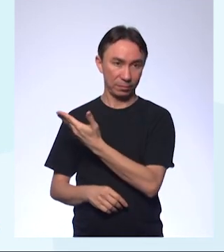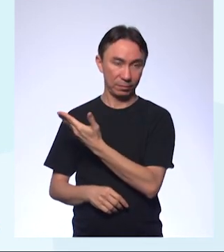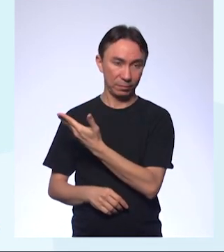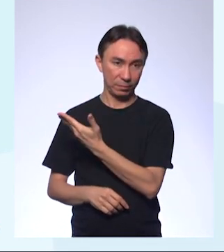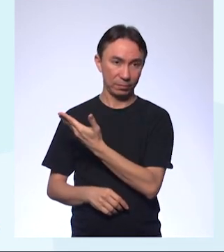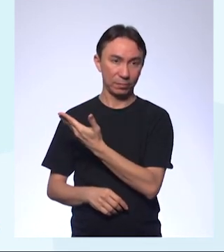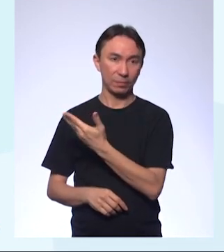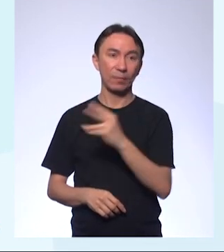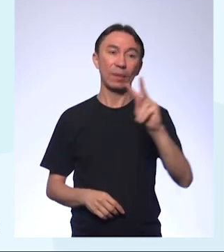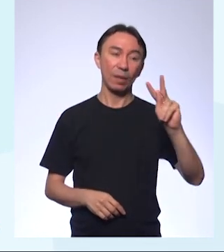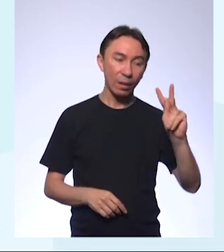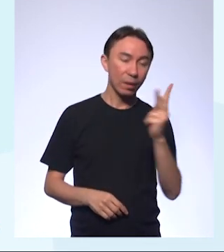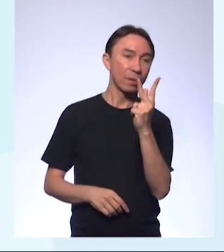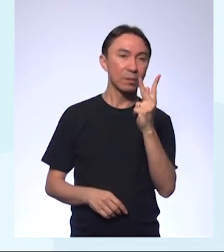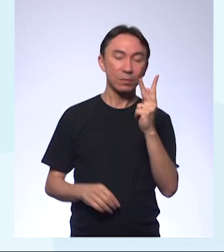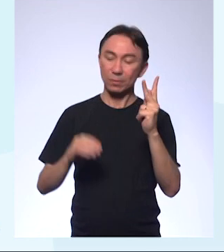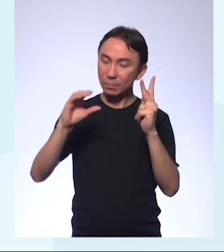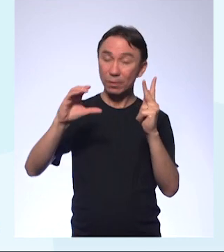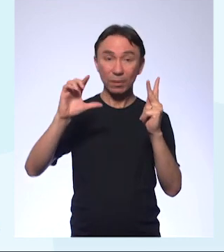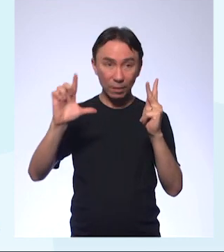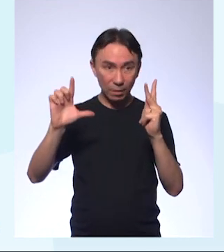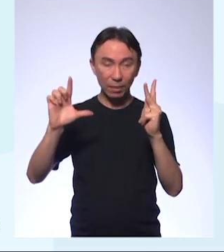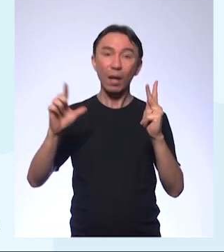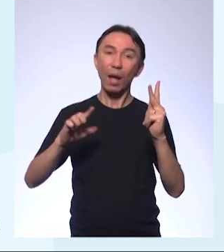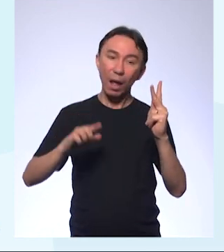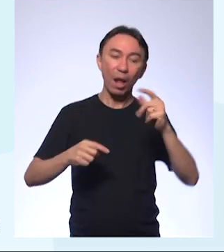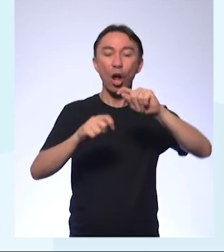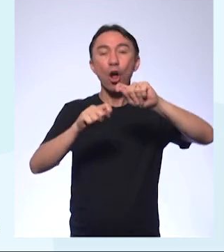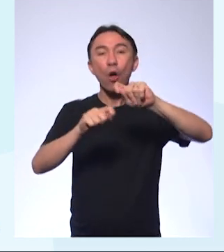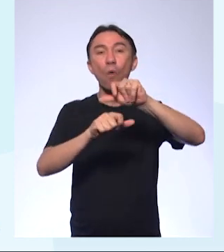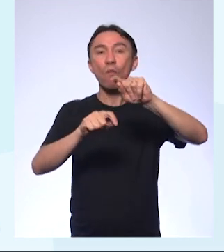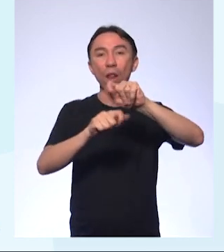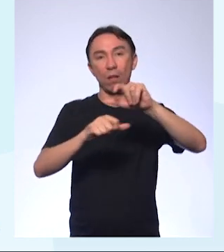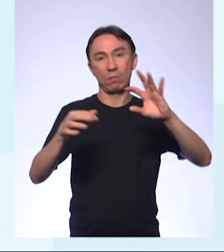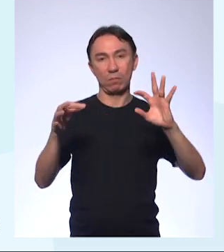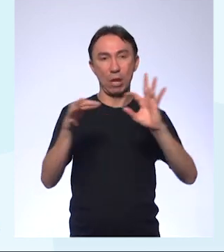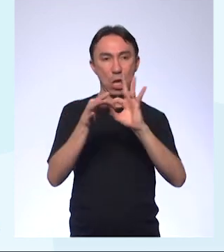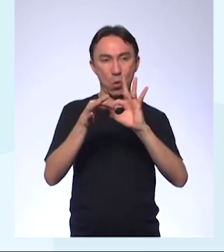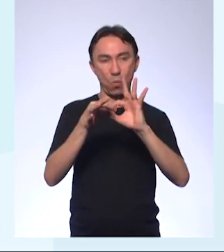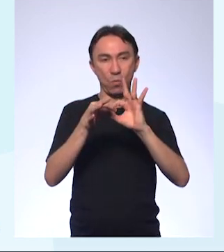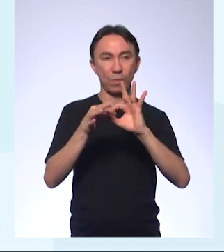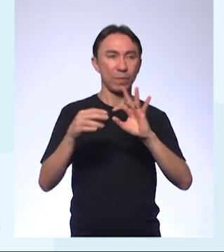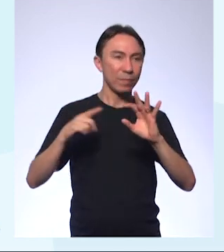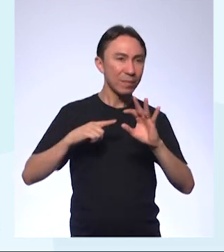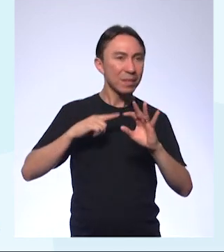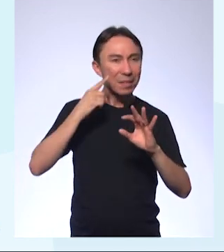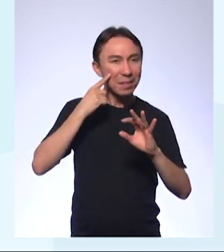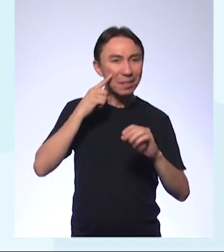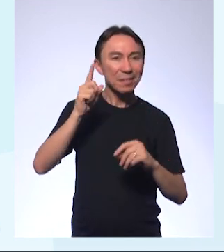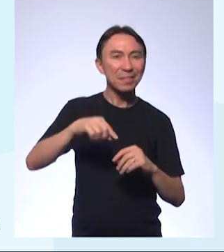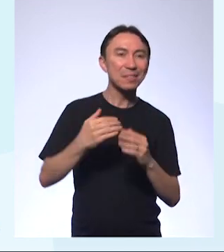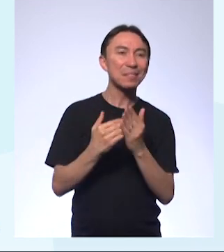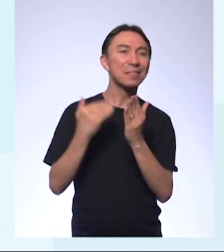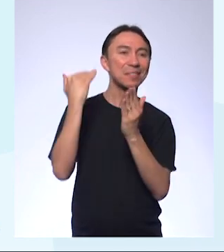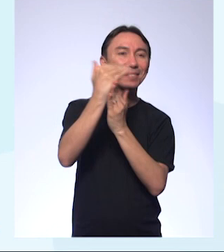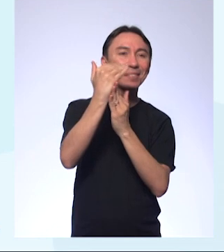E aí o HCl da ligação covalente. Então a gente tem até aqui em cima o deltinha, né? O